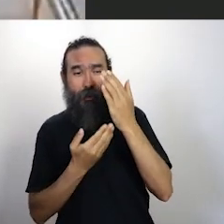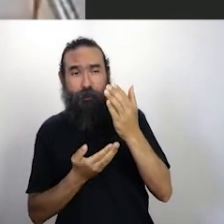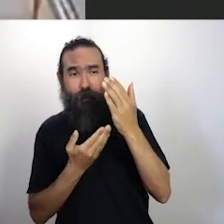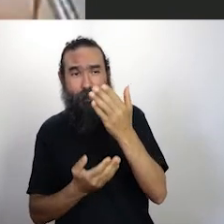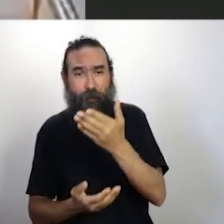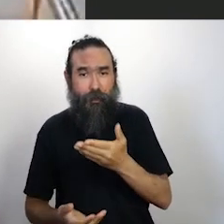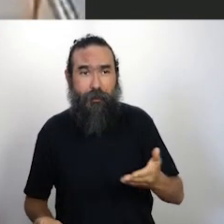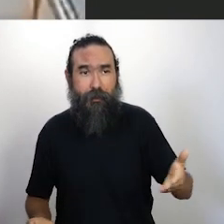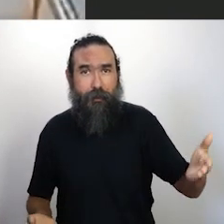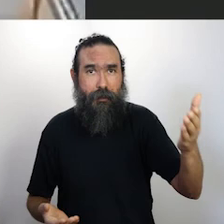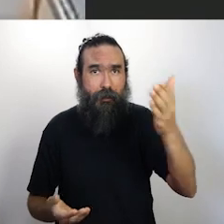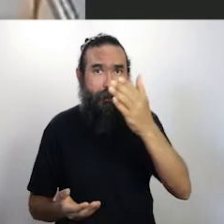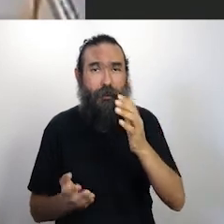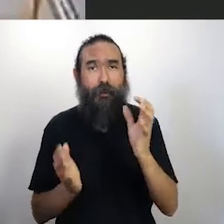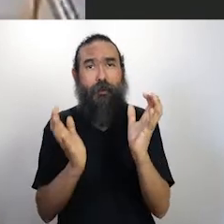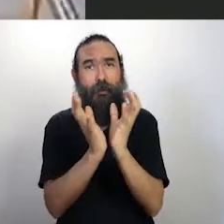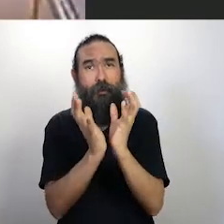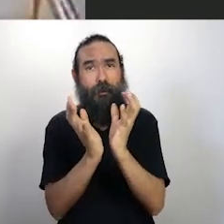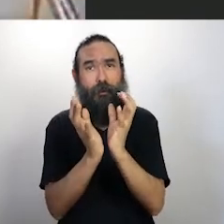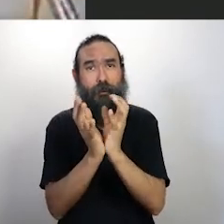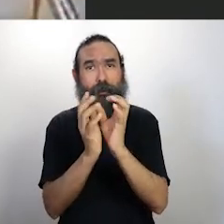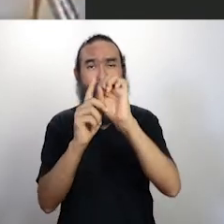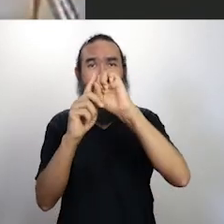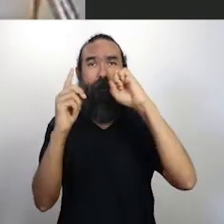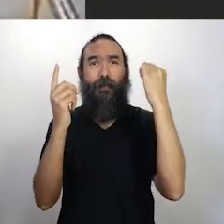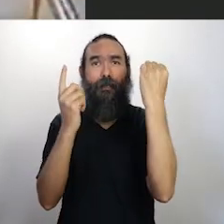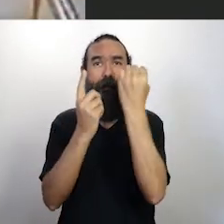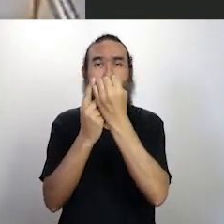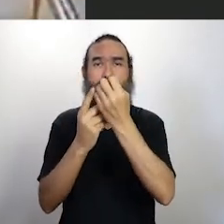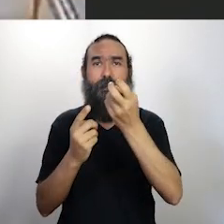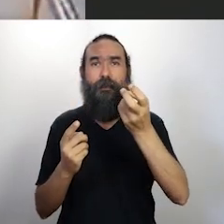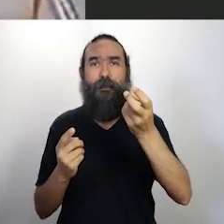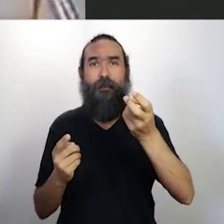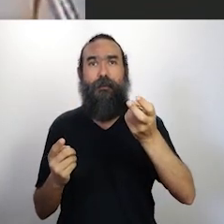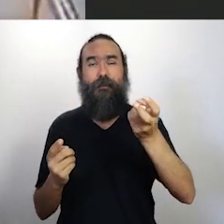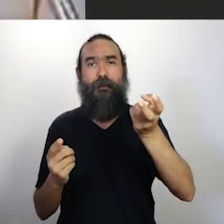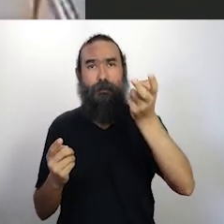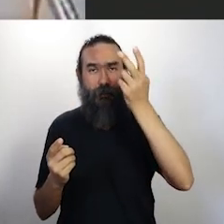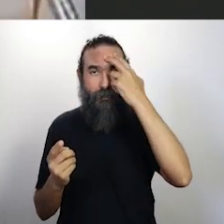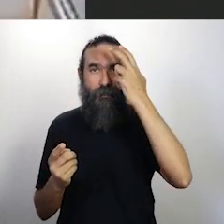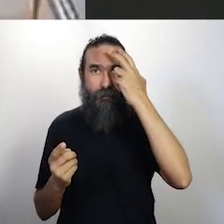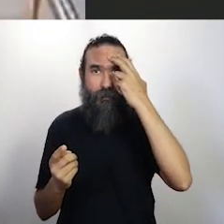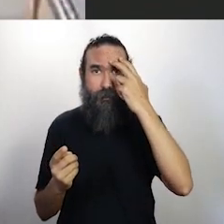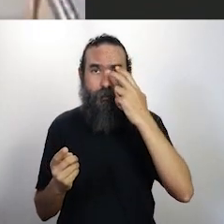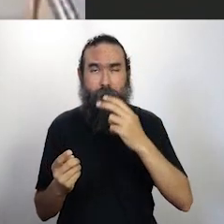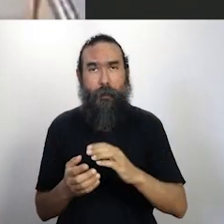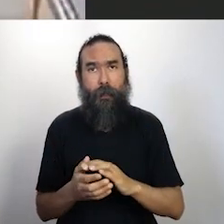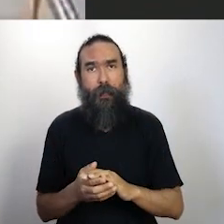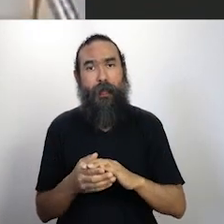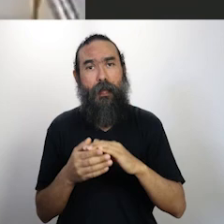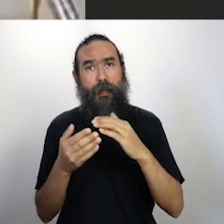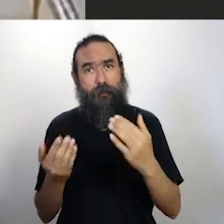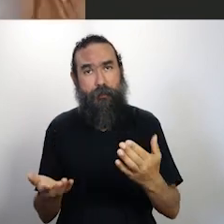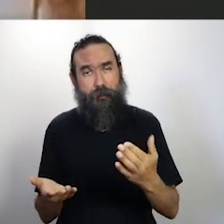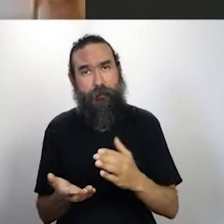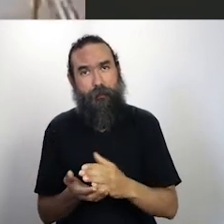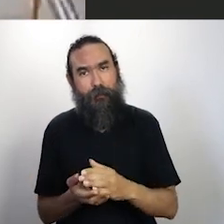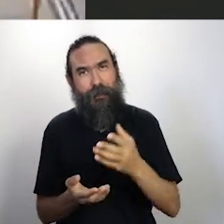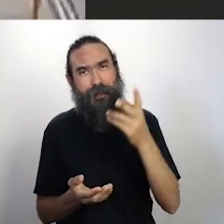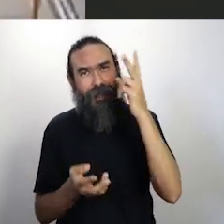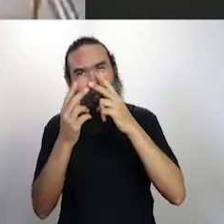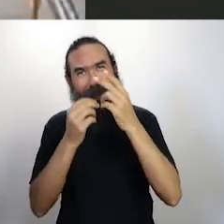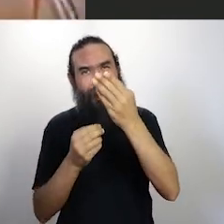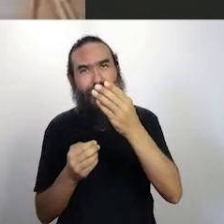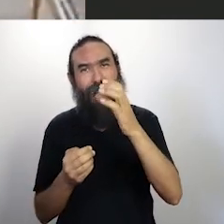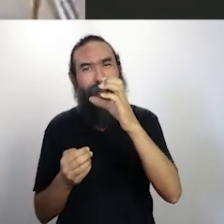das entidades das organizações da sociedade civil então além do Miroski que a Cris falou só tô